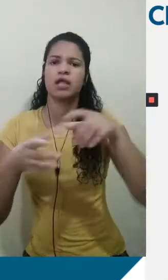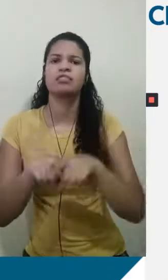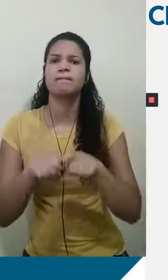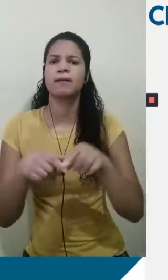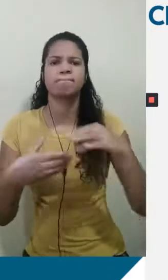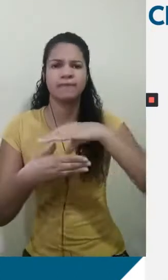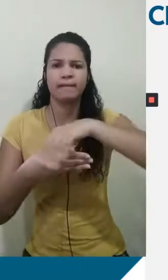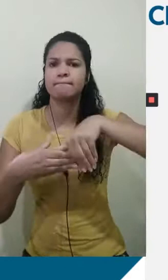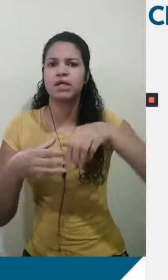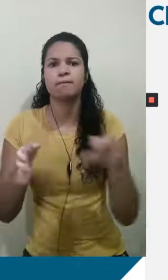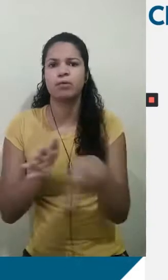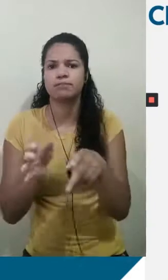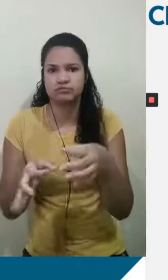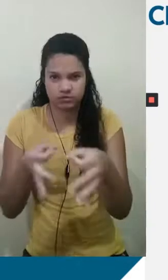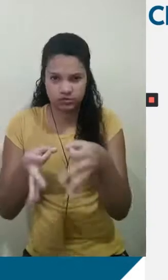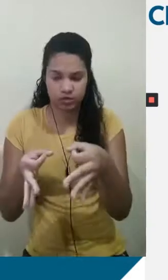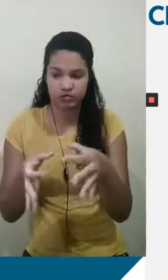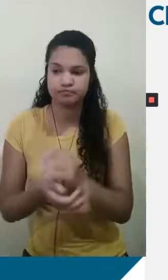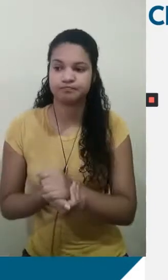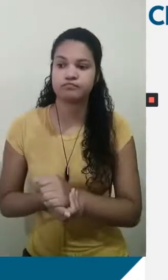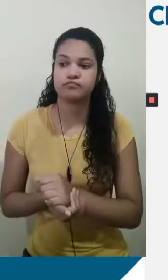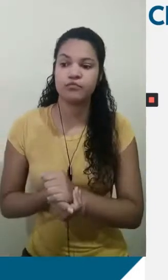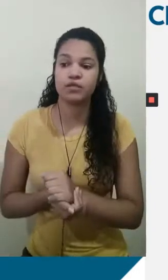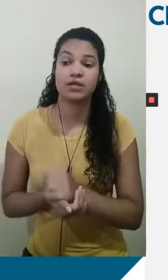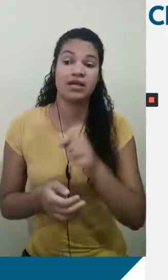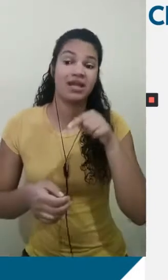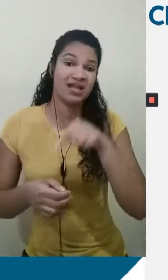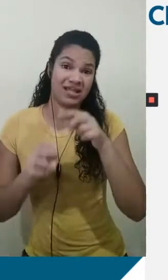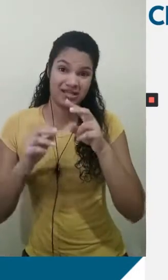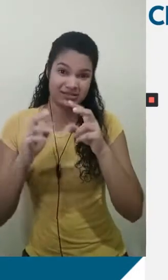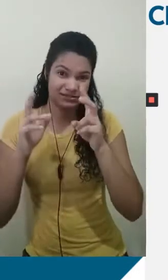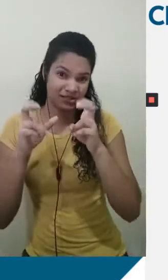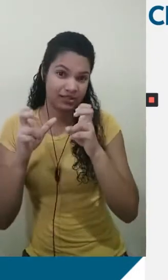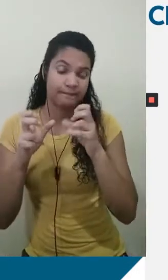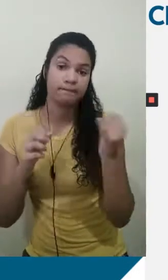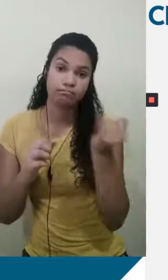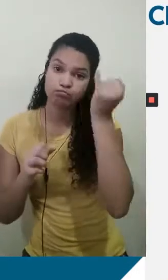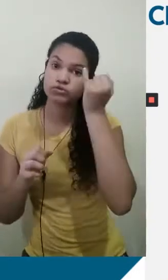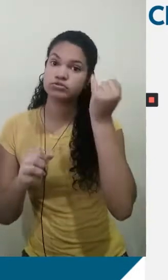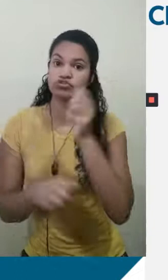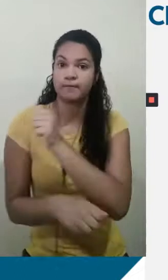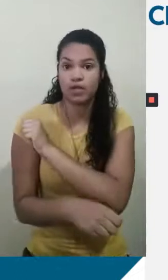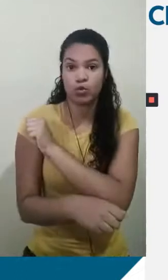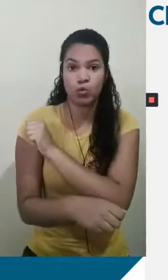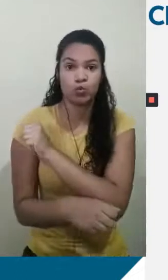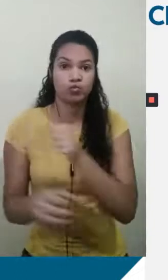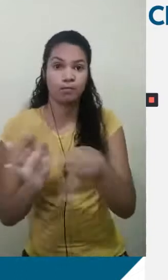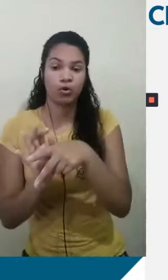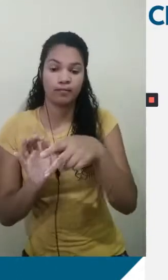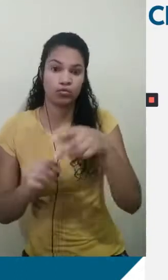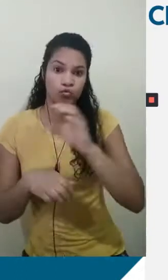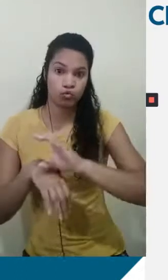este para os alunos do pré-vestibular social, que está no capítulo 15 do módulo 2.